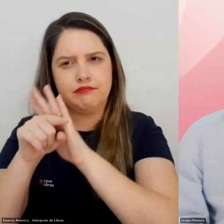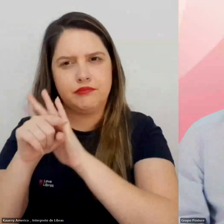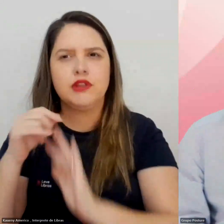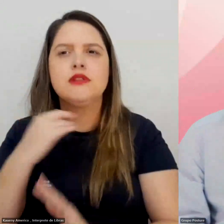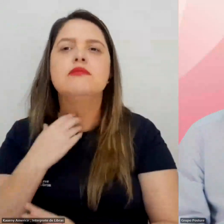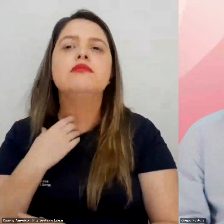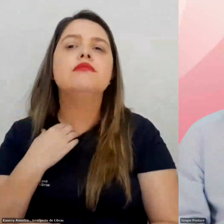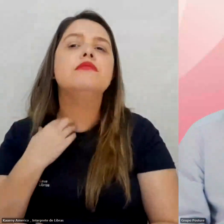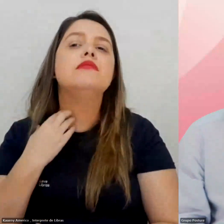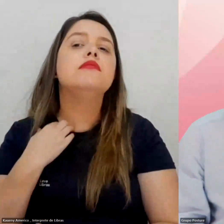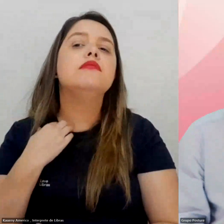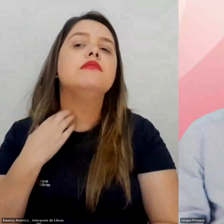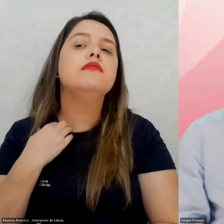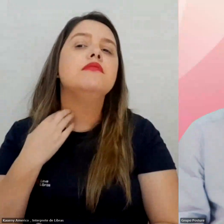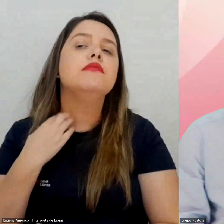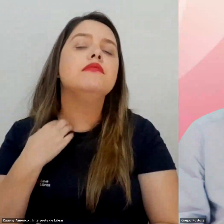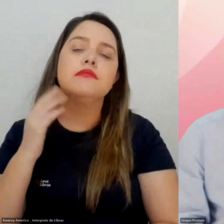Bacana.